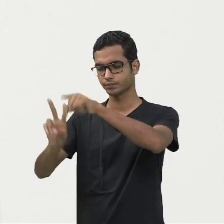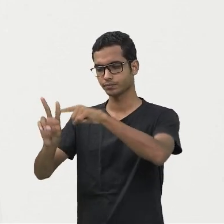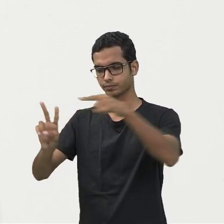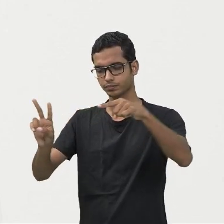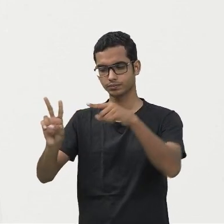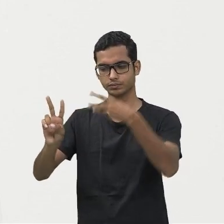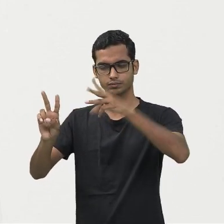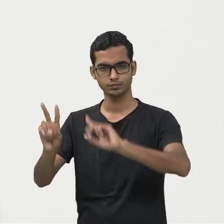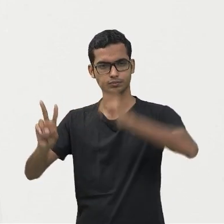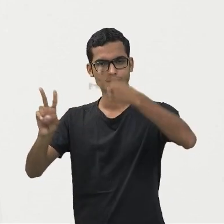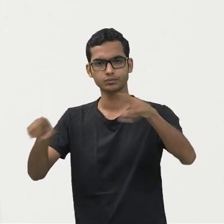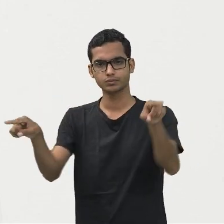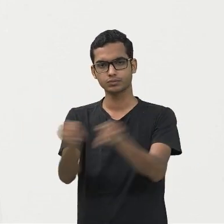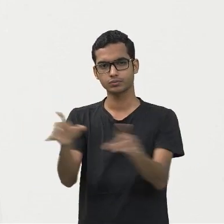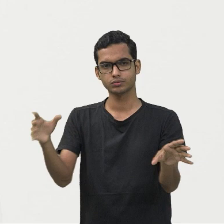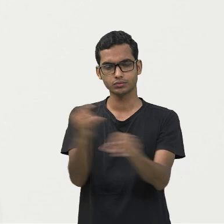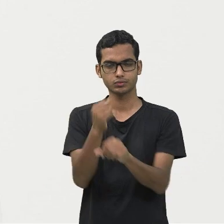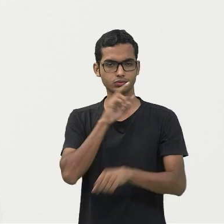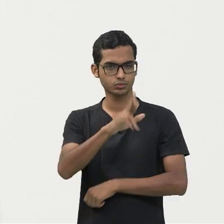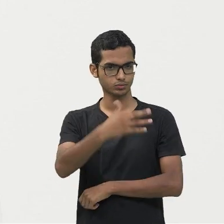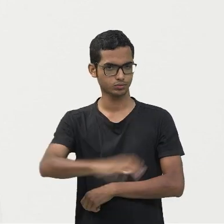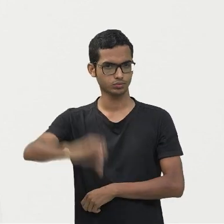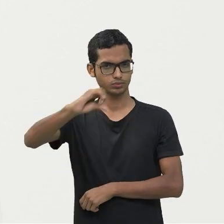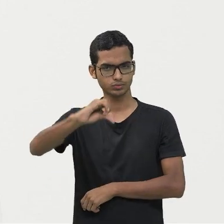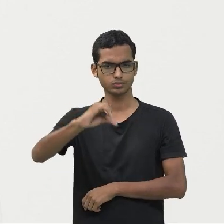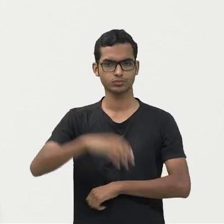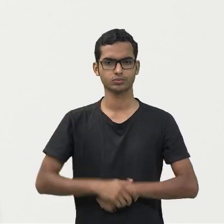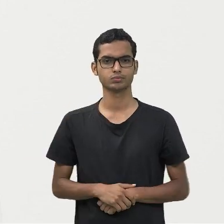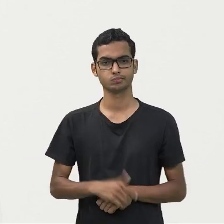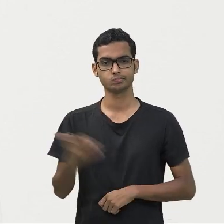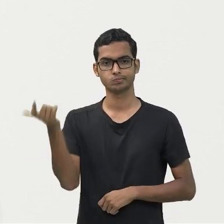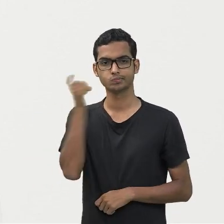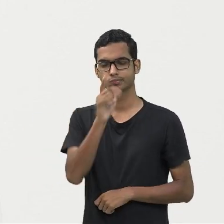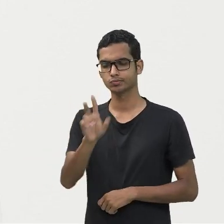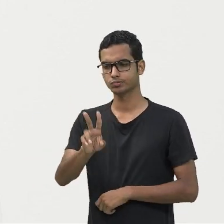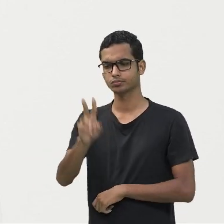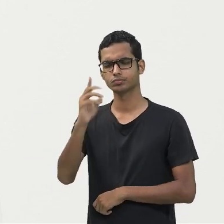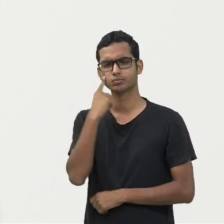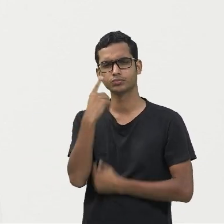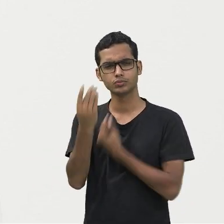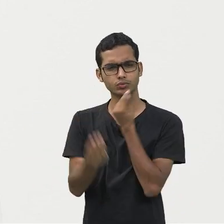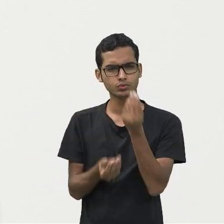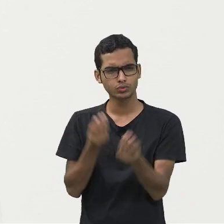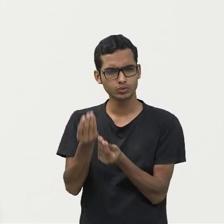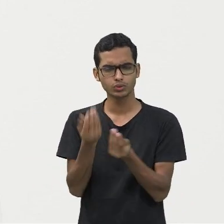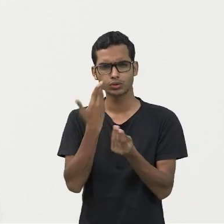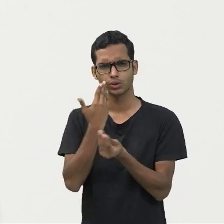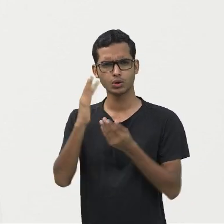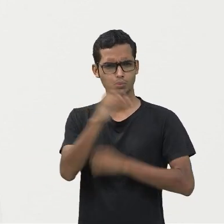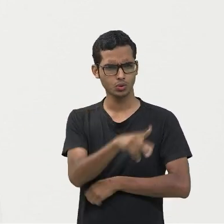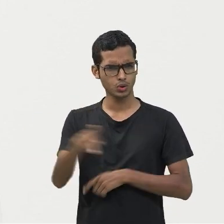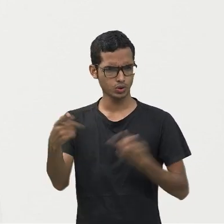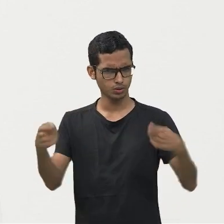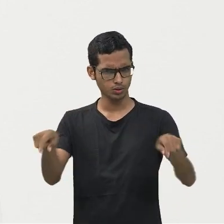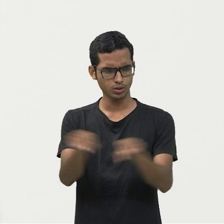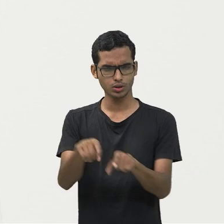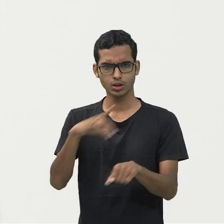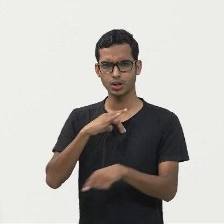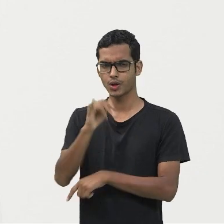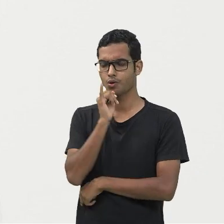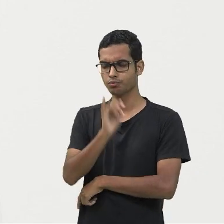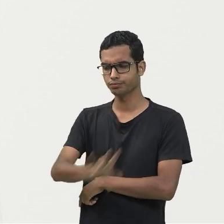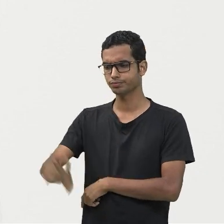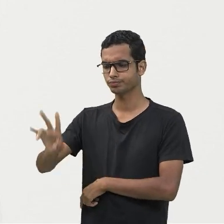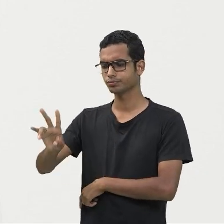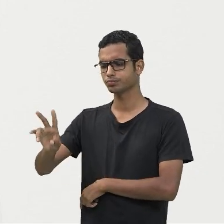ao quadrado, ele vai dar 9. Tá? Mas, professor, né, eu posso ir assim de um por um? Até